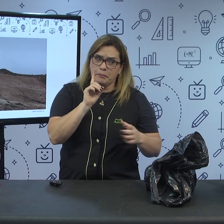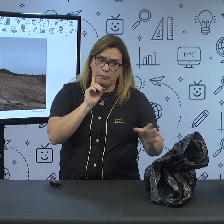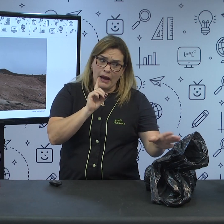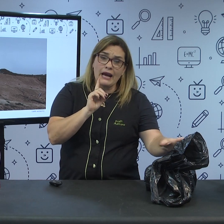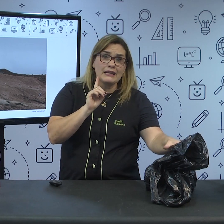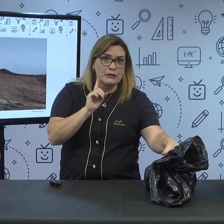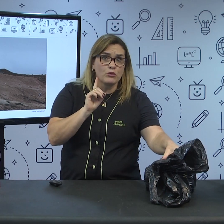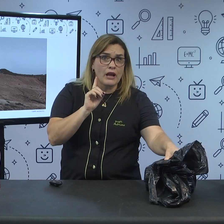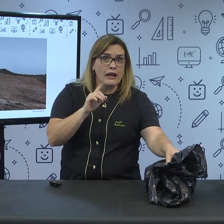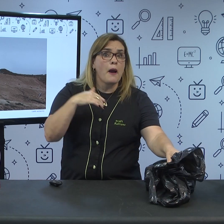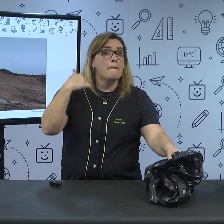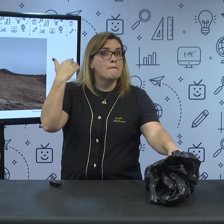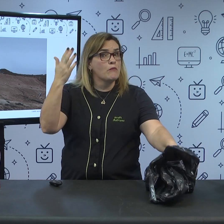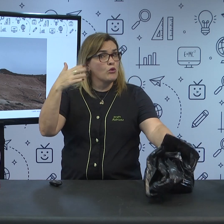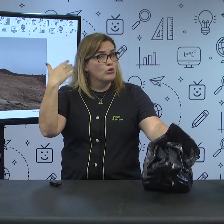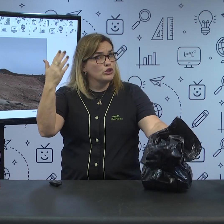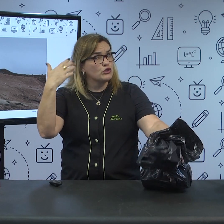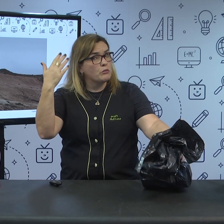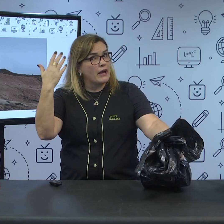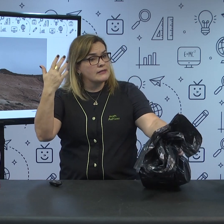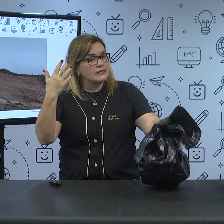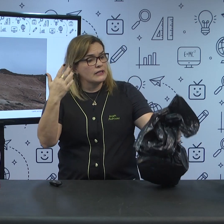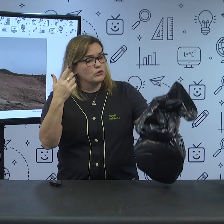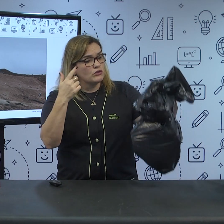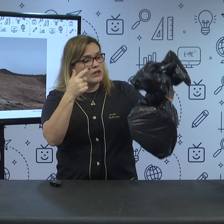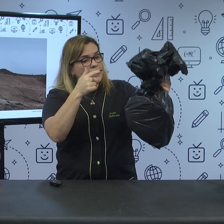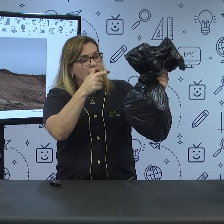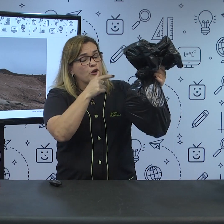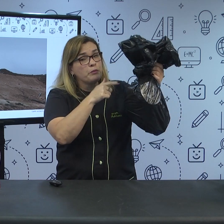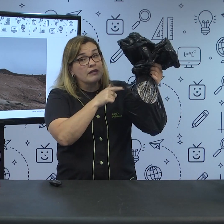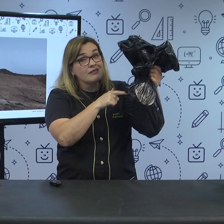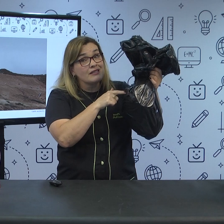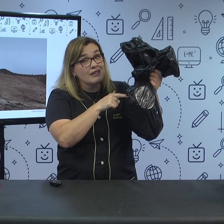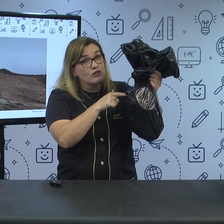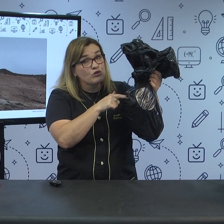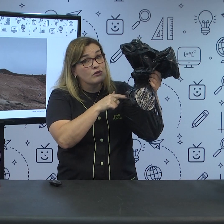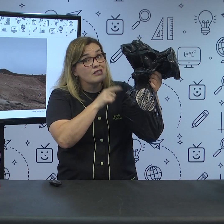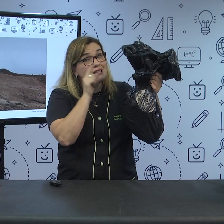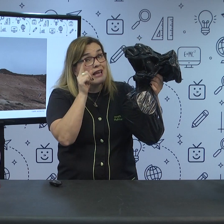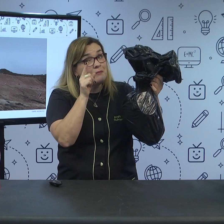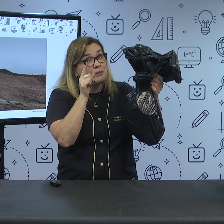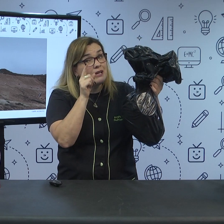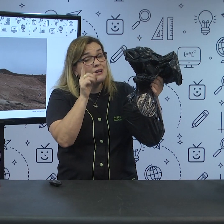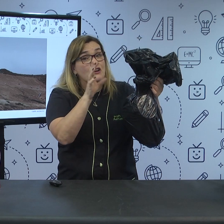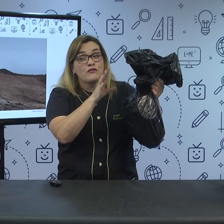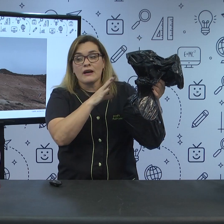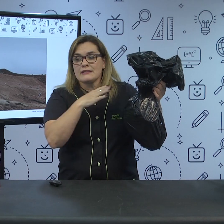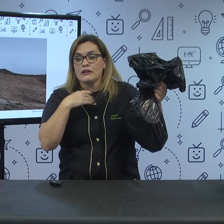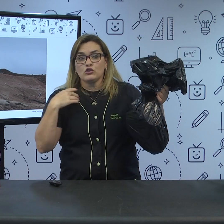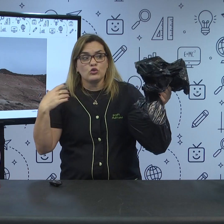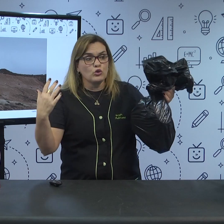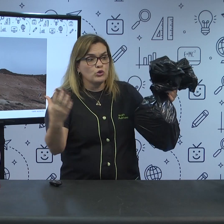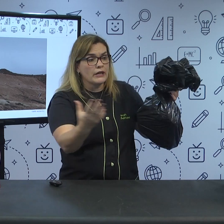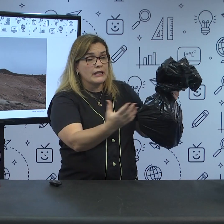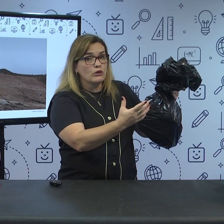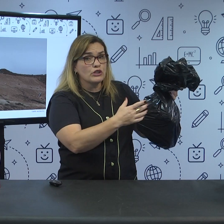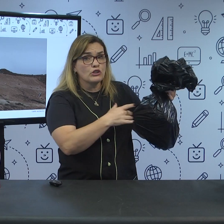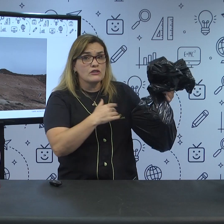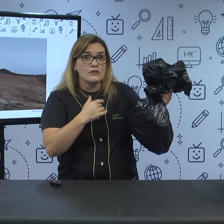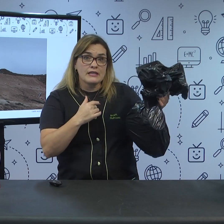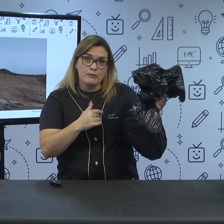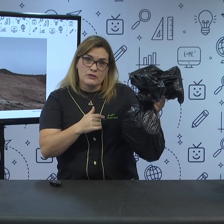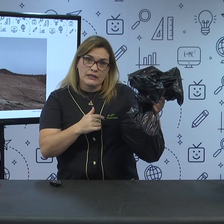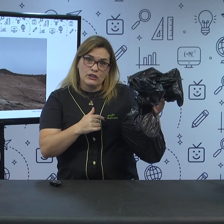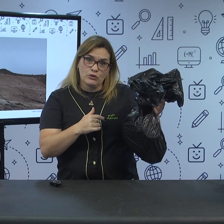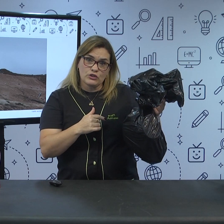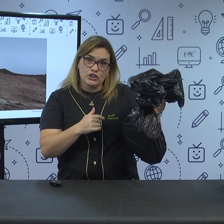que para demorar muito mais anos, eu preciso sempre fazer tudo aquilo que